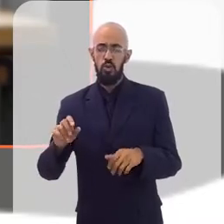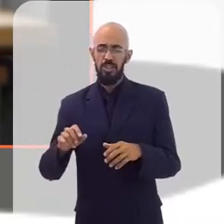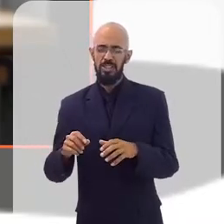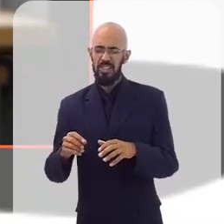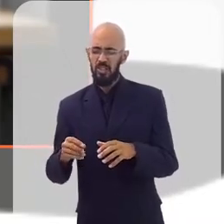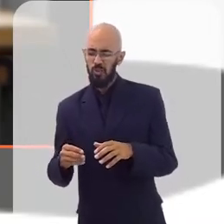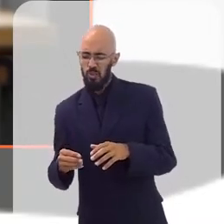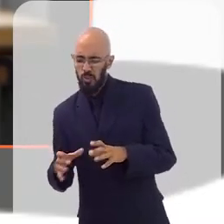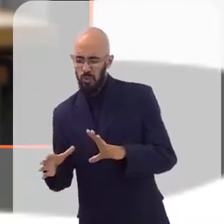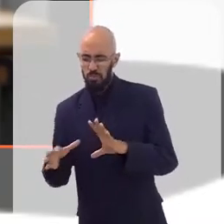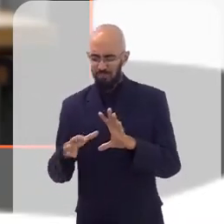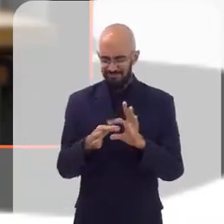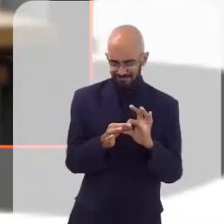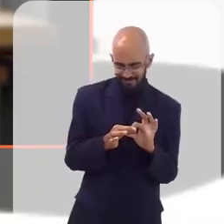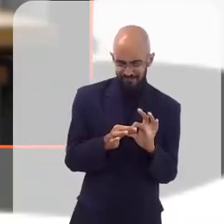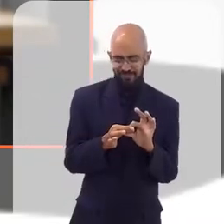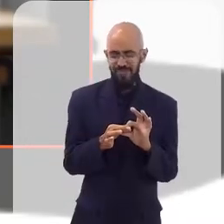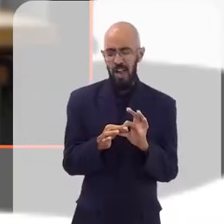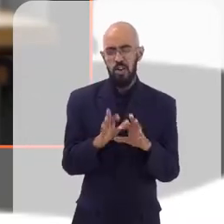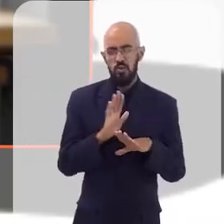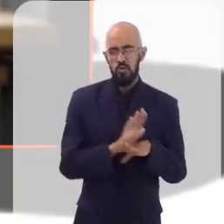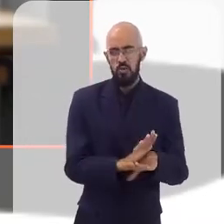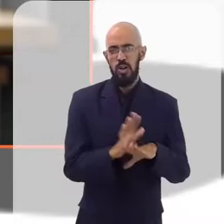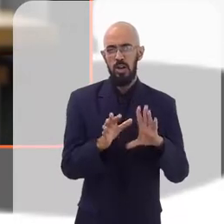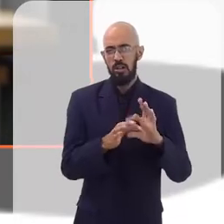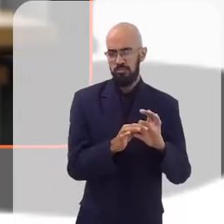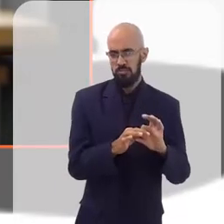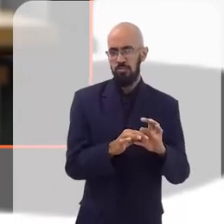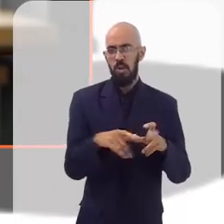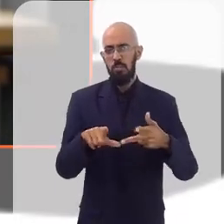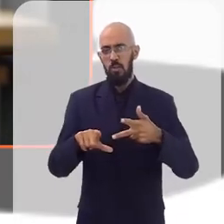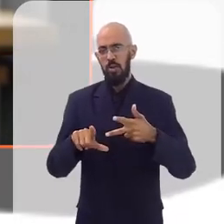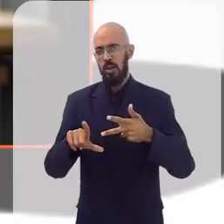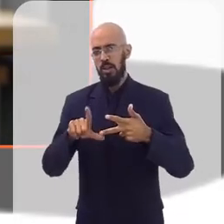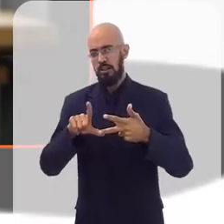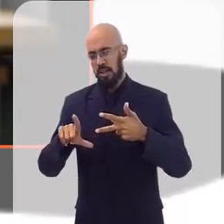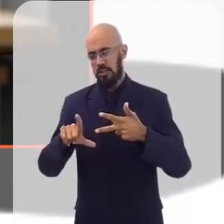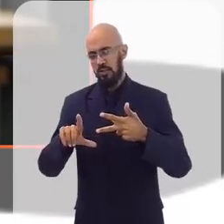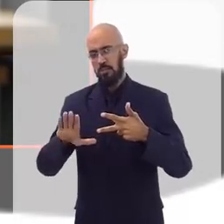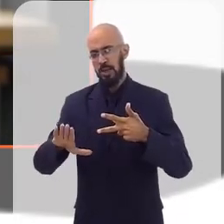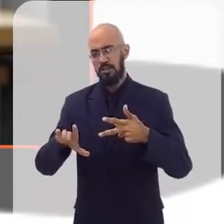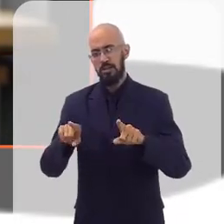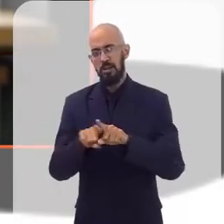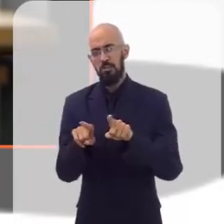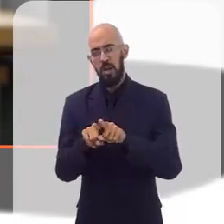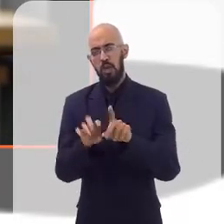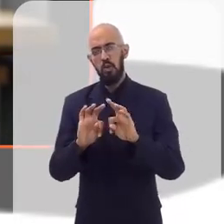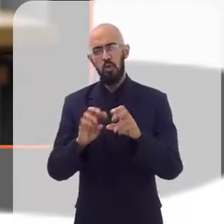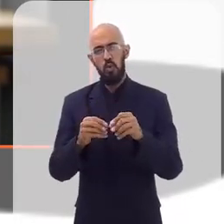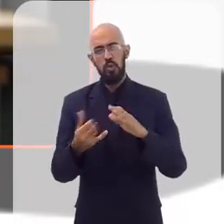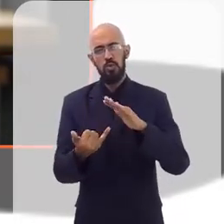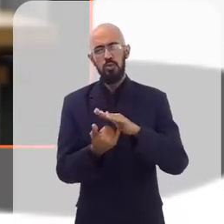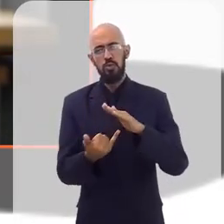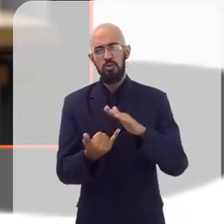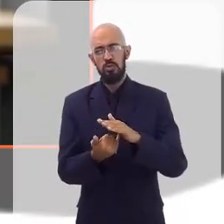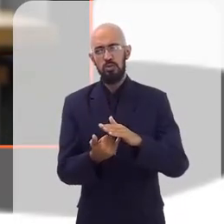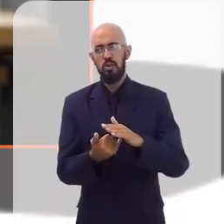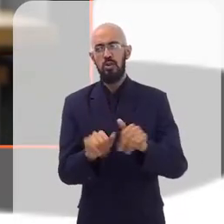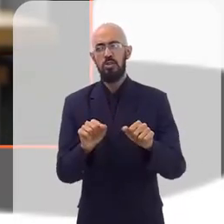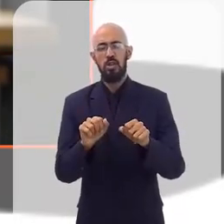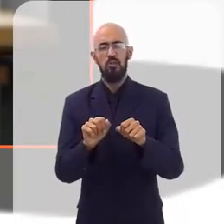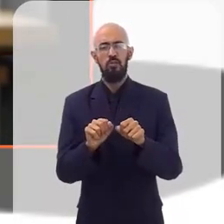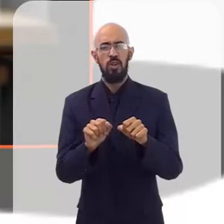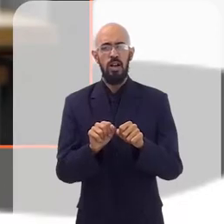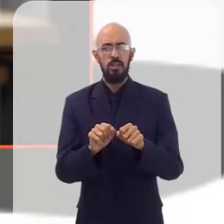alguma né uma pessoa que junta não só o Poder Legislativo mas também todas essas instituições que